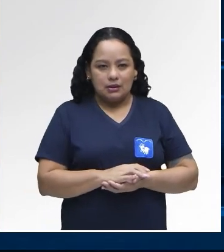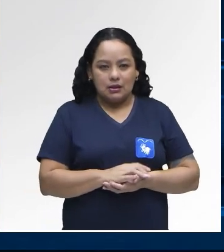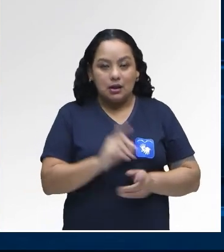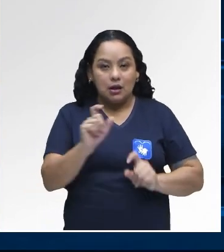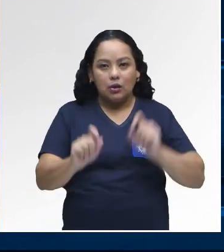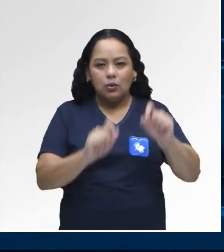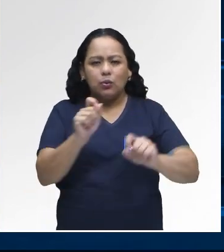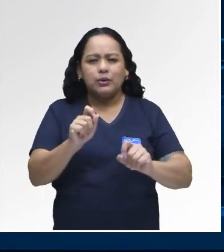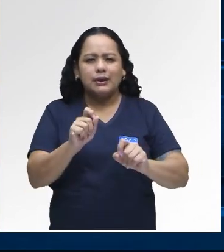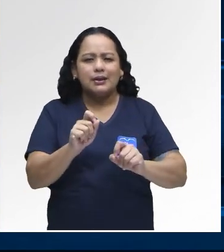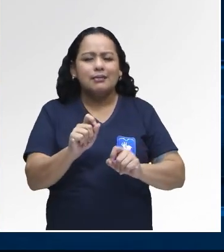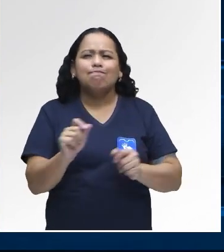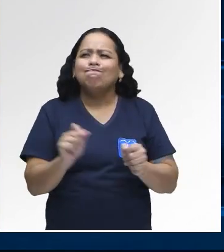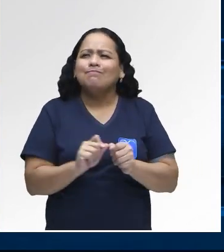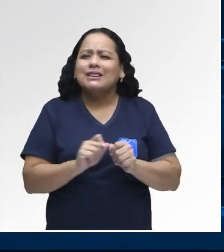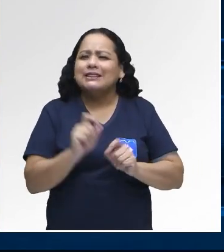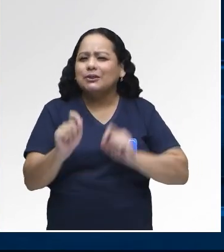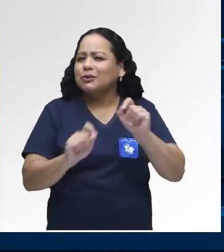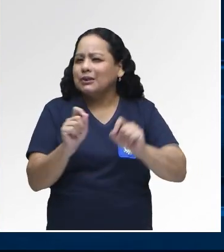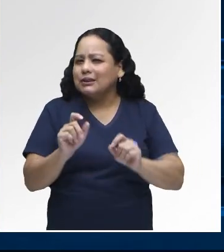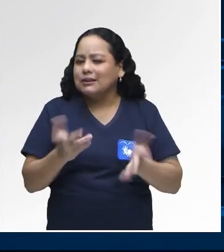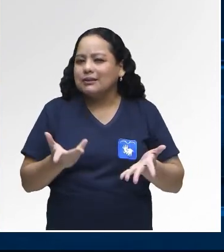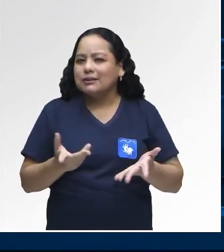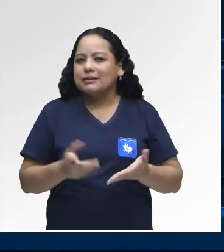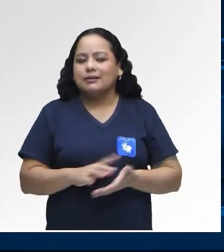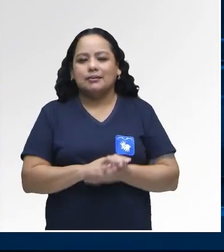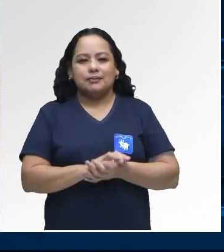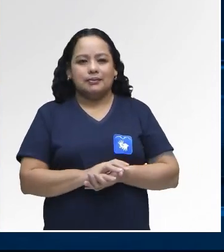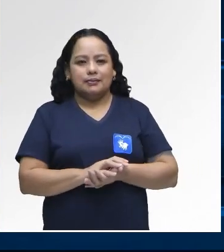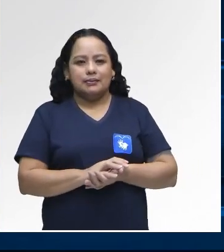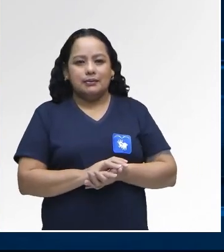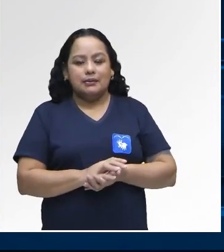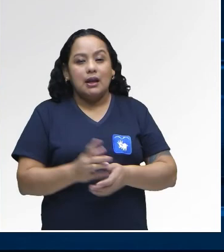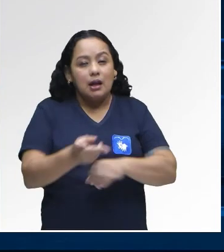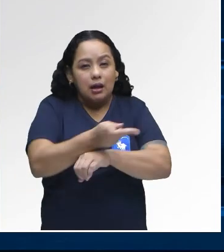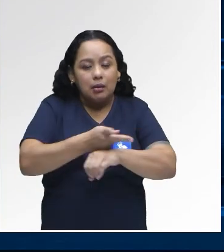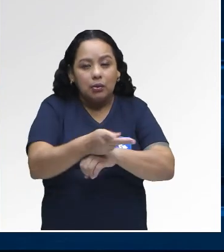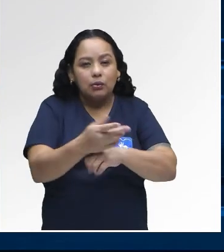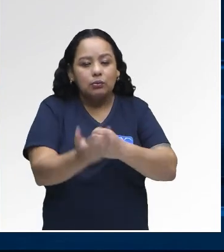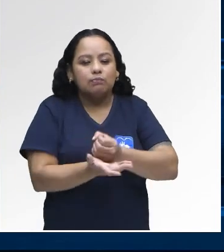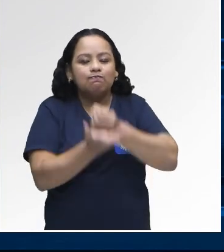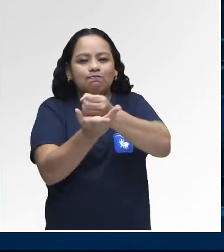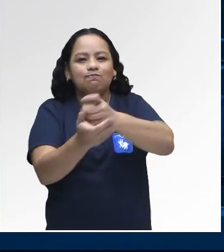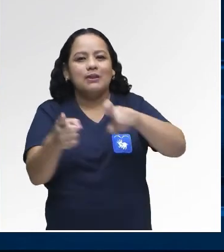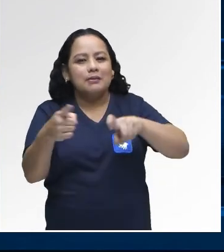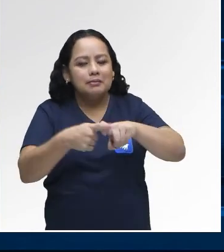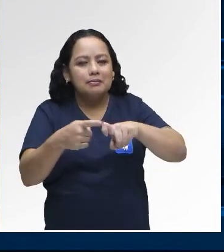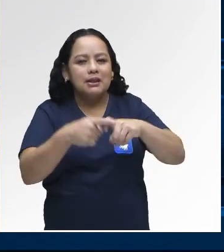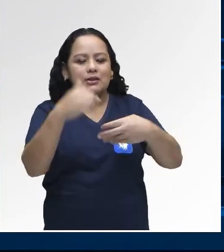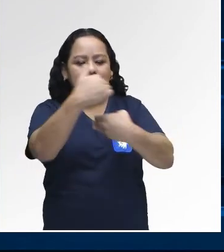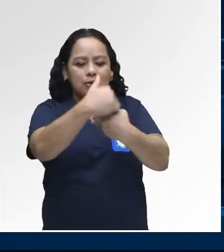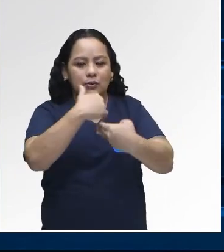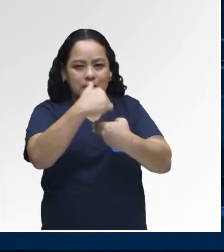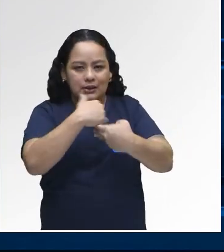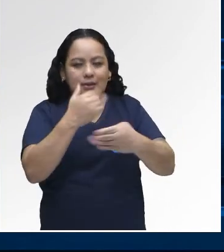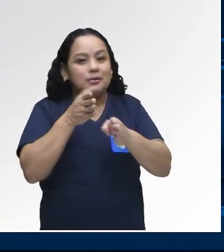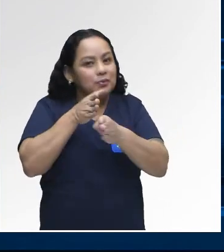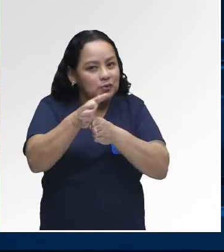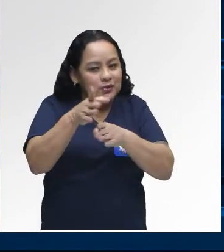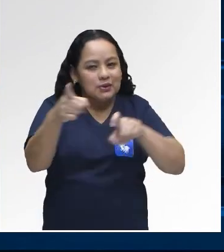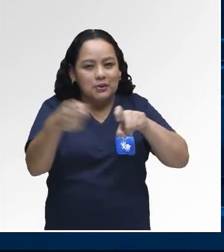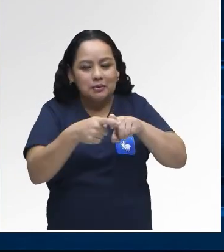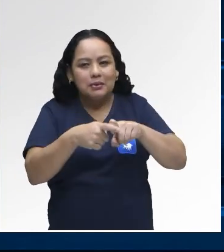gente pode fazer? Uma das medidas, né, é buscar ajuda médica. É importante que o indivíduo com